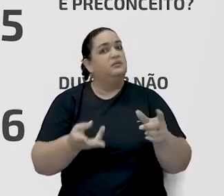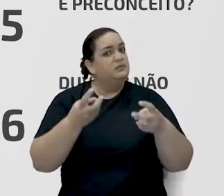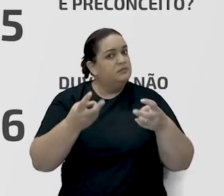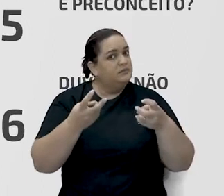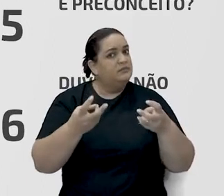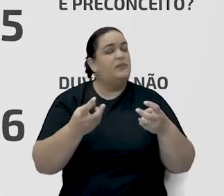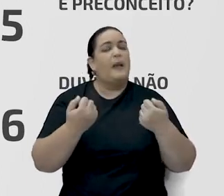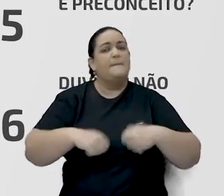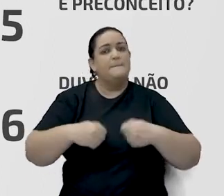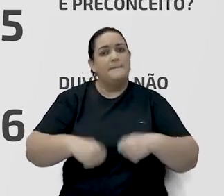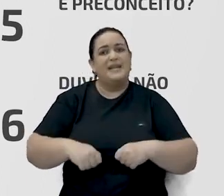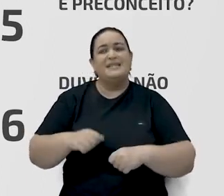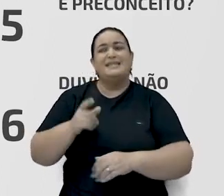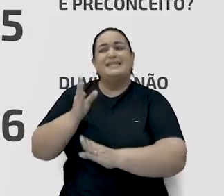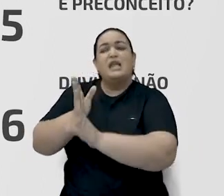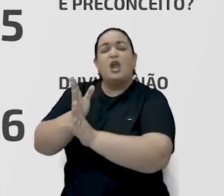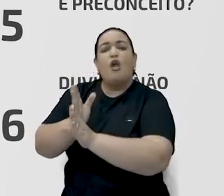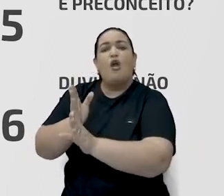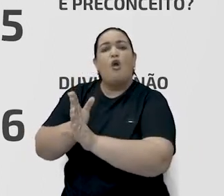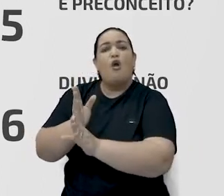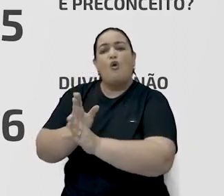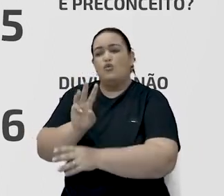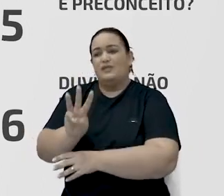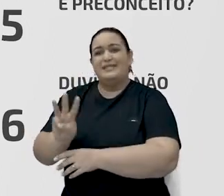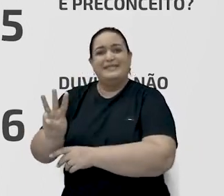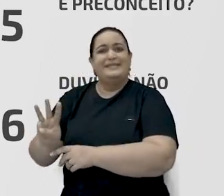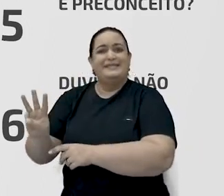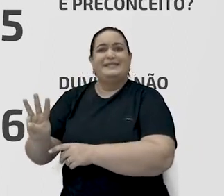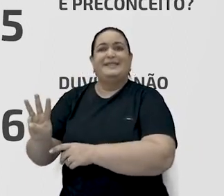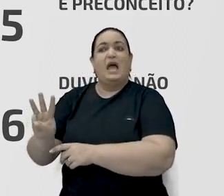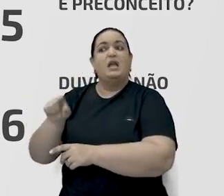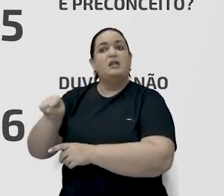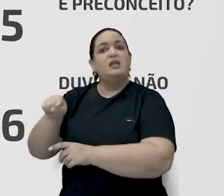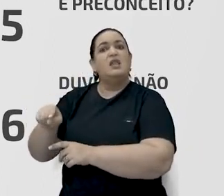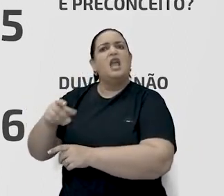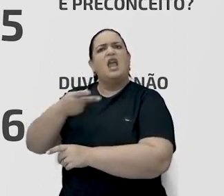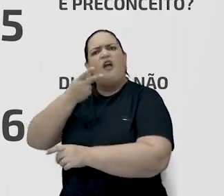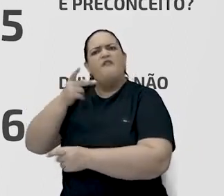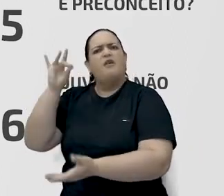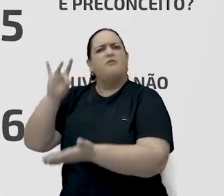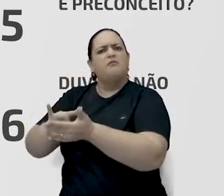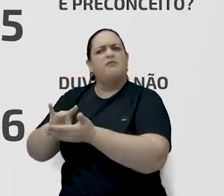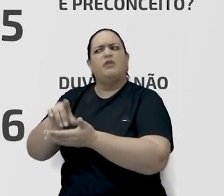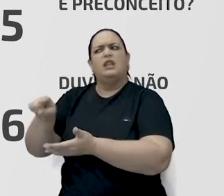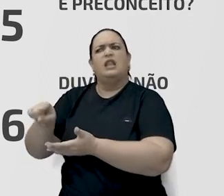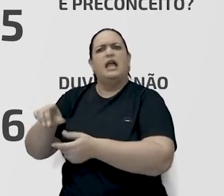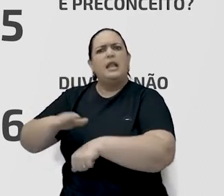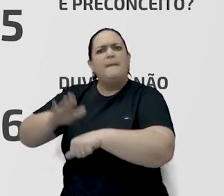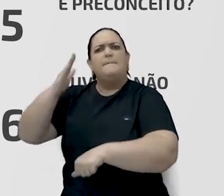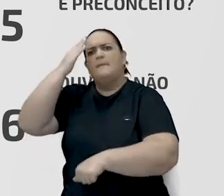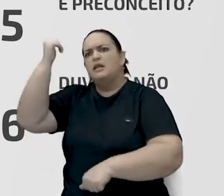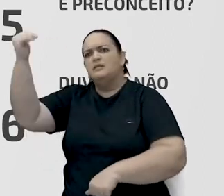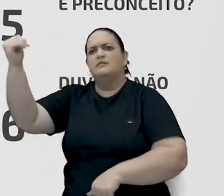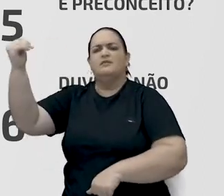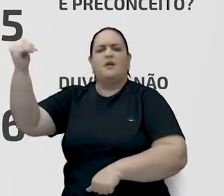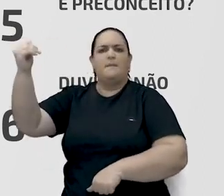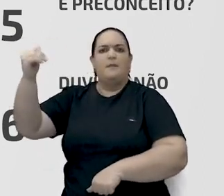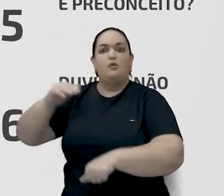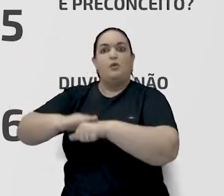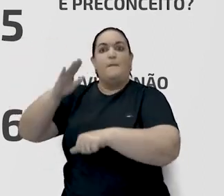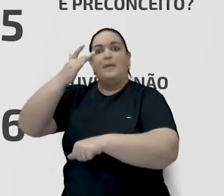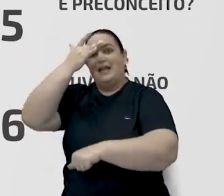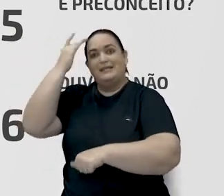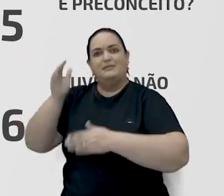páginas seguras que tenham uma maior visibilidade e que já tenham outras informações.